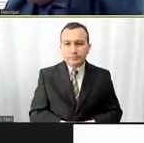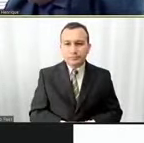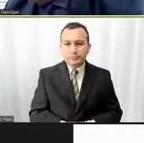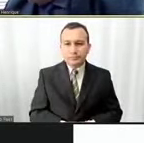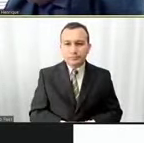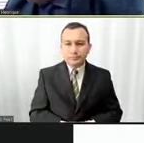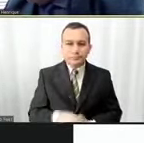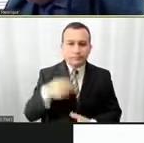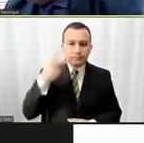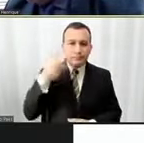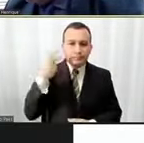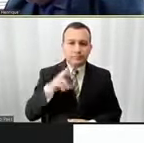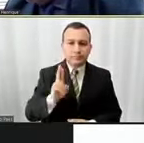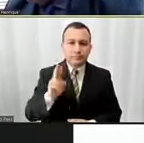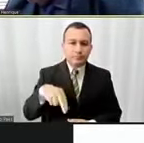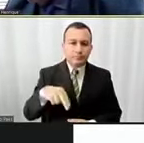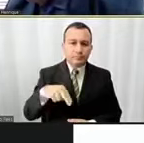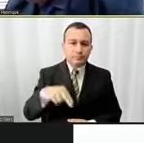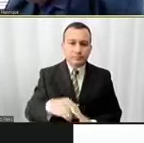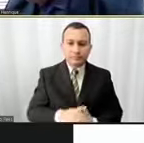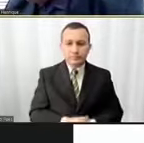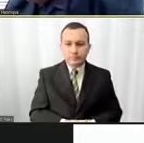Vereador Renivaldo Nascimento.